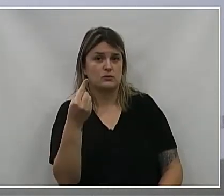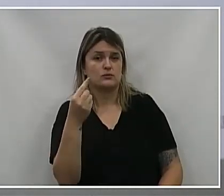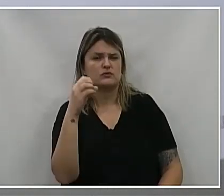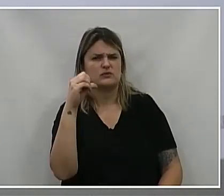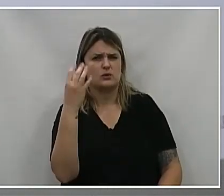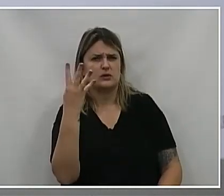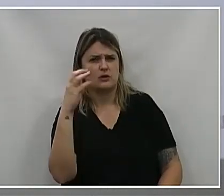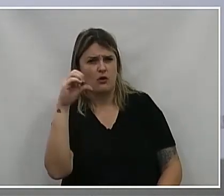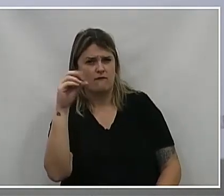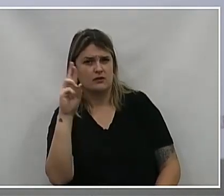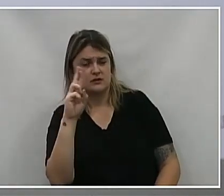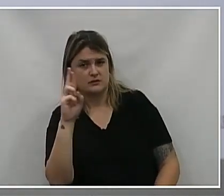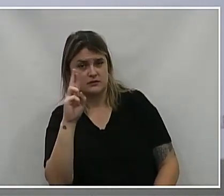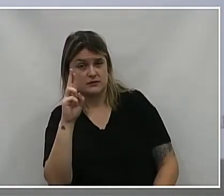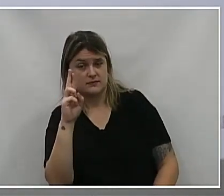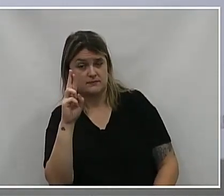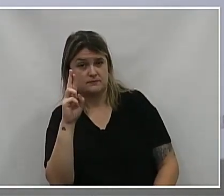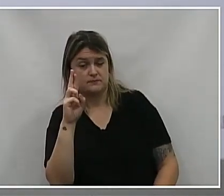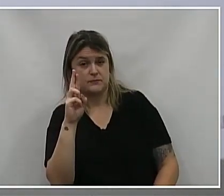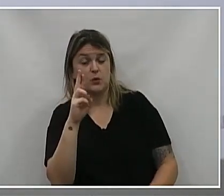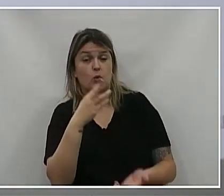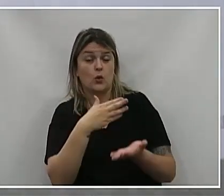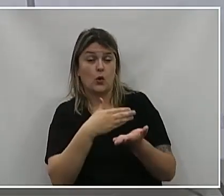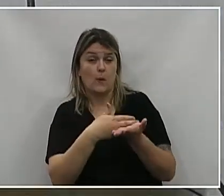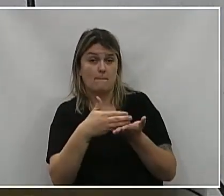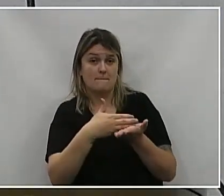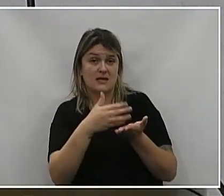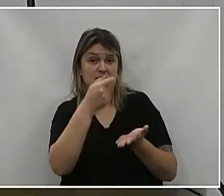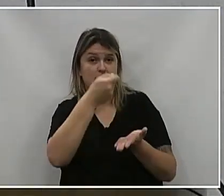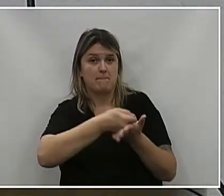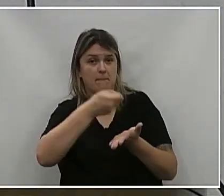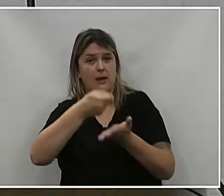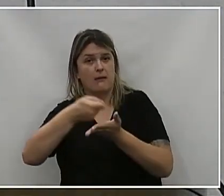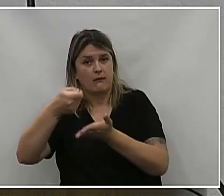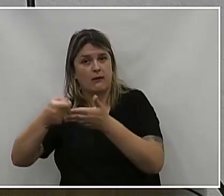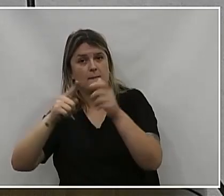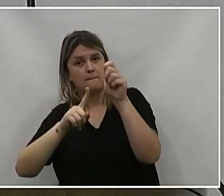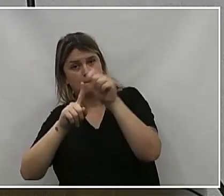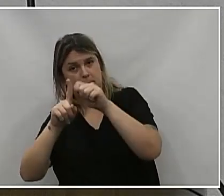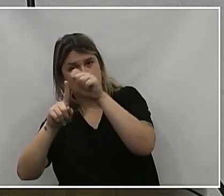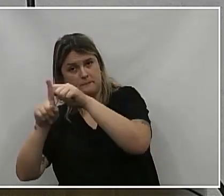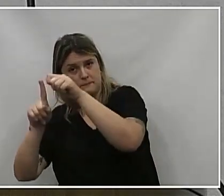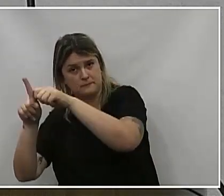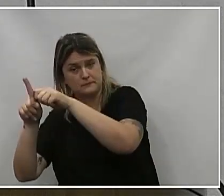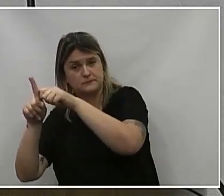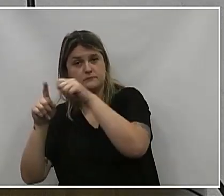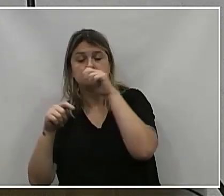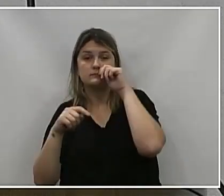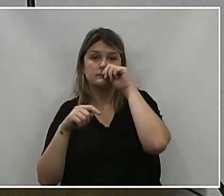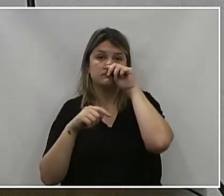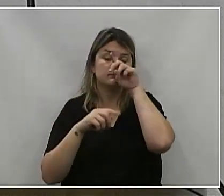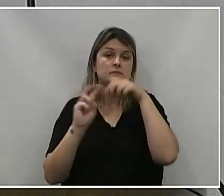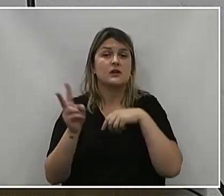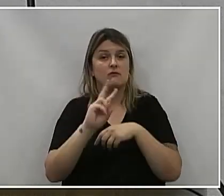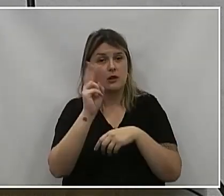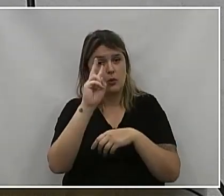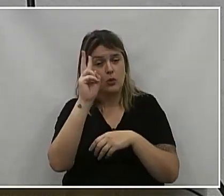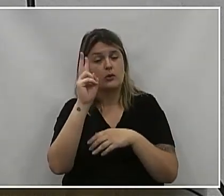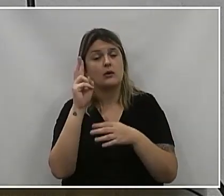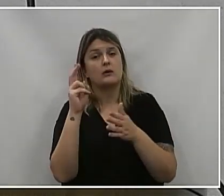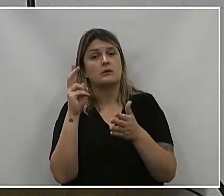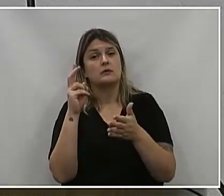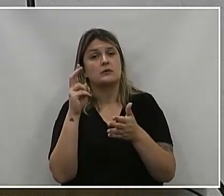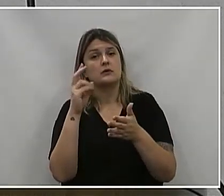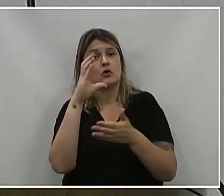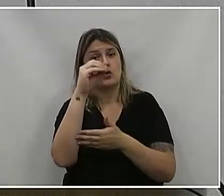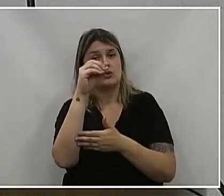396.949. Isso seriam valores mensais, né? com valores que seriam cobertos com